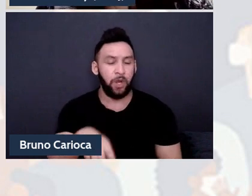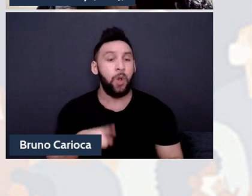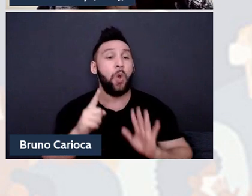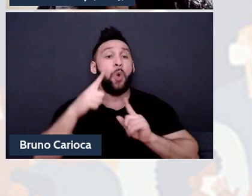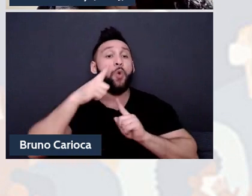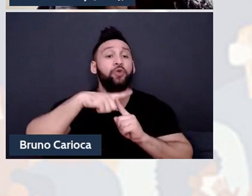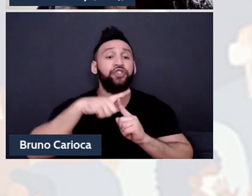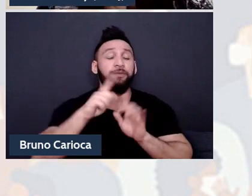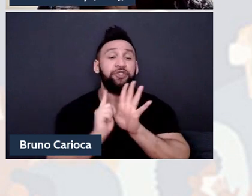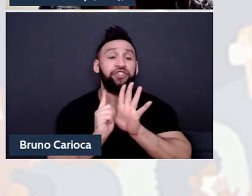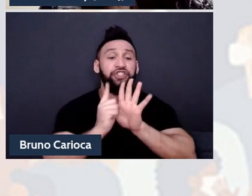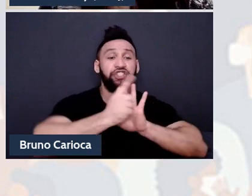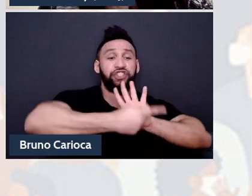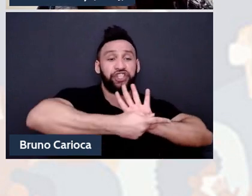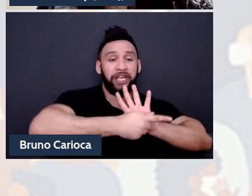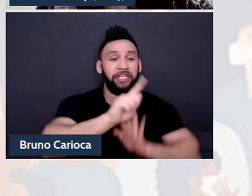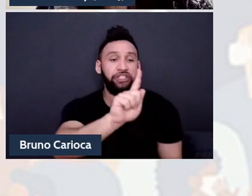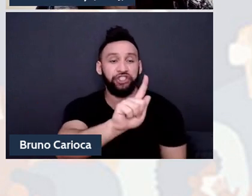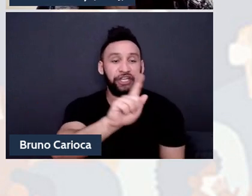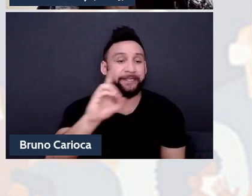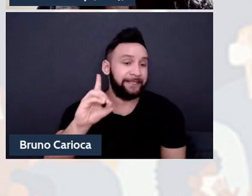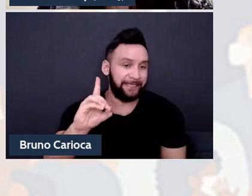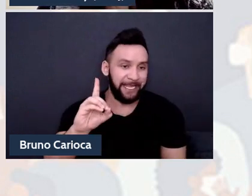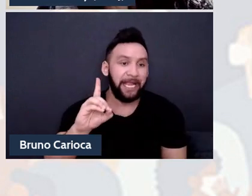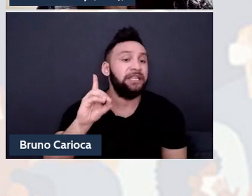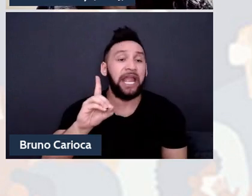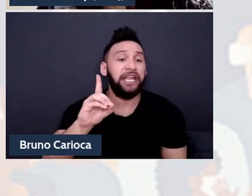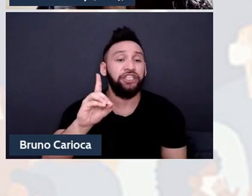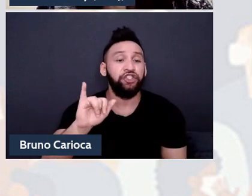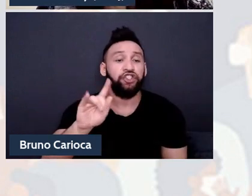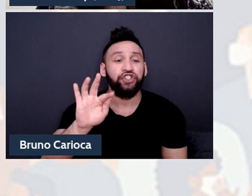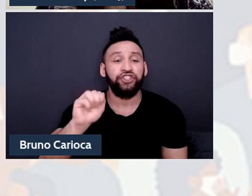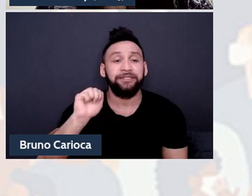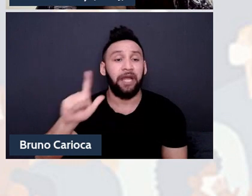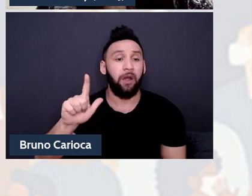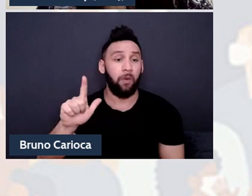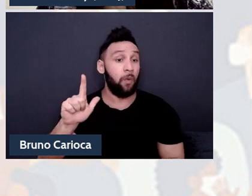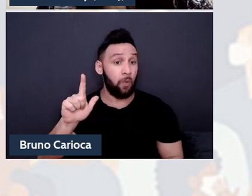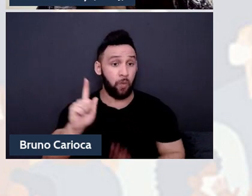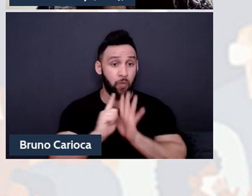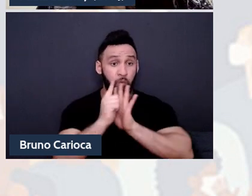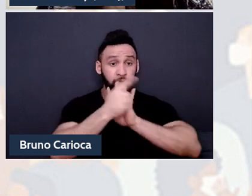gêneros digitais para a inclusão, a gente não pode desconsiderar os contextos, né.